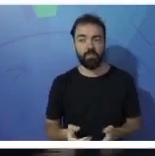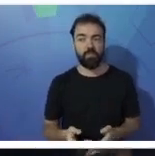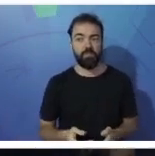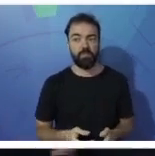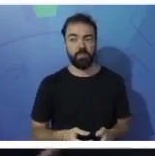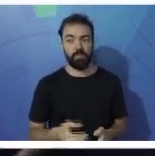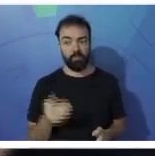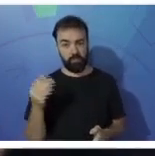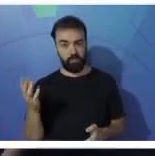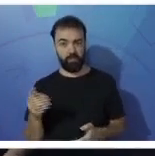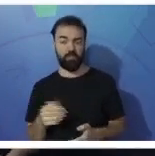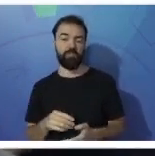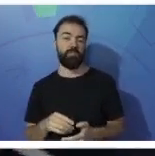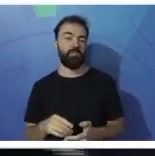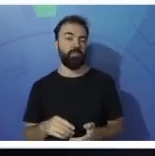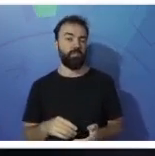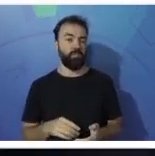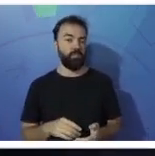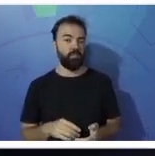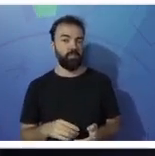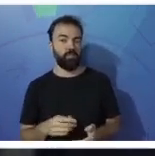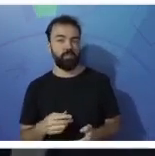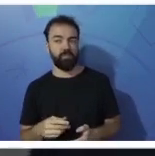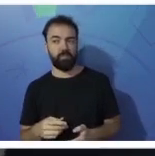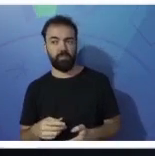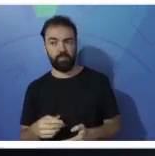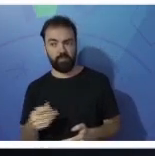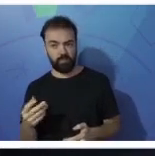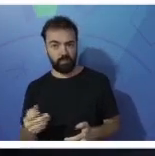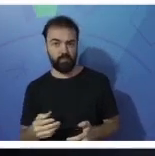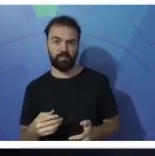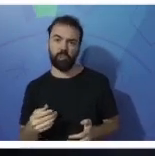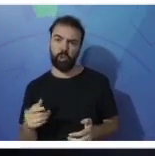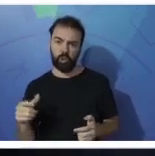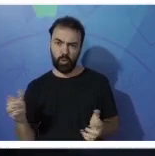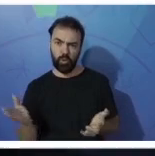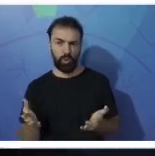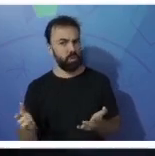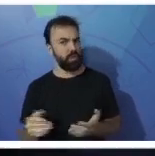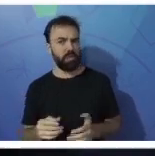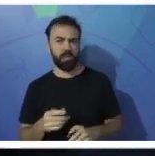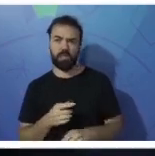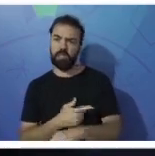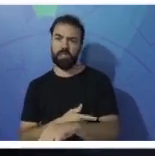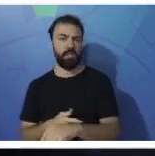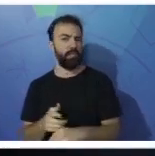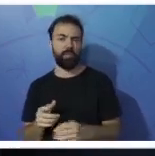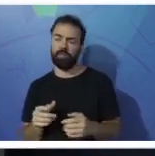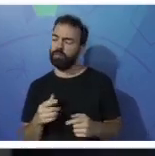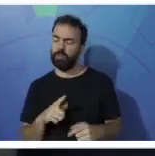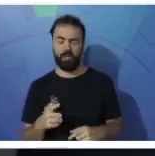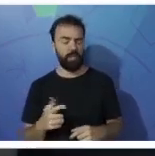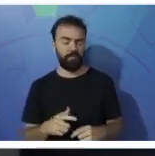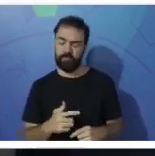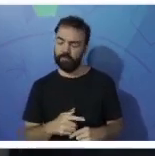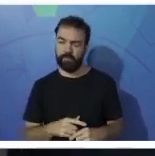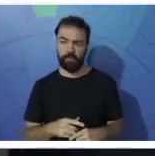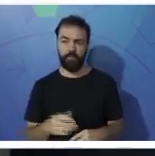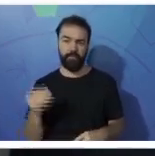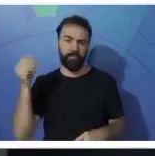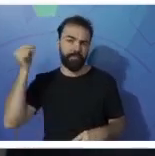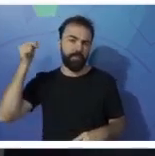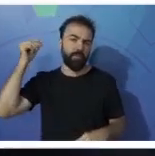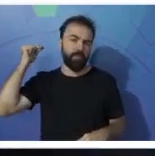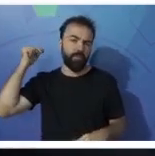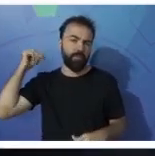como cartas pessoais, né? Embora ultimamente nós não temos mais esse hábito das cartas, mas nós já